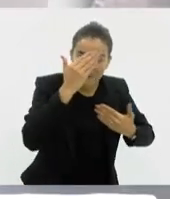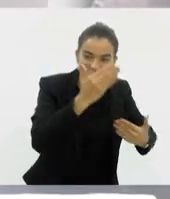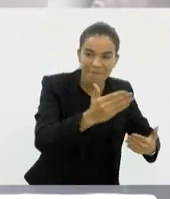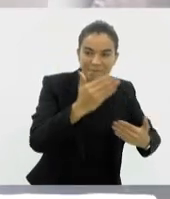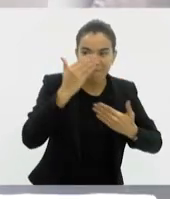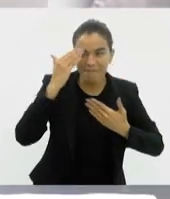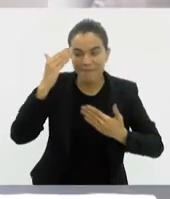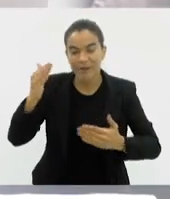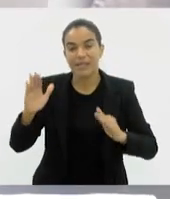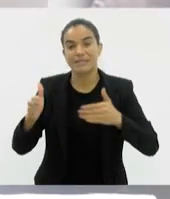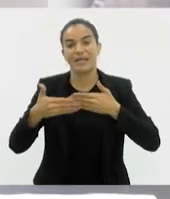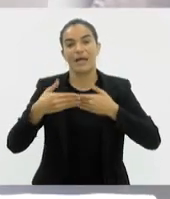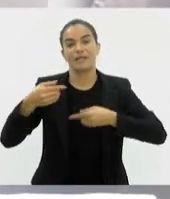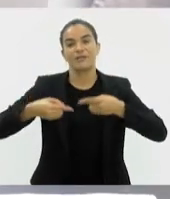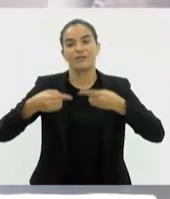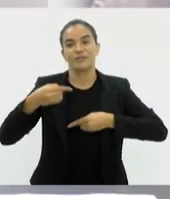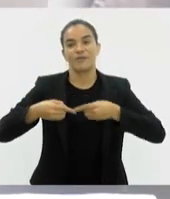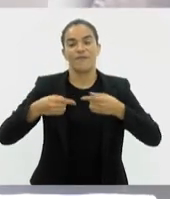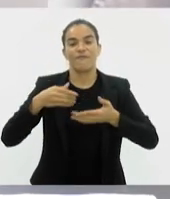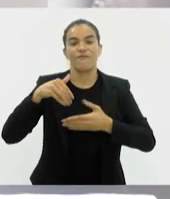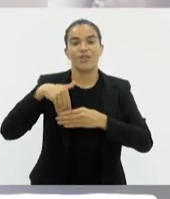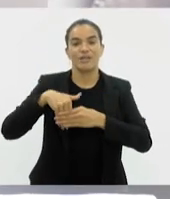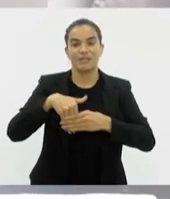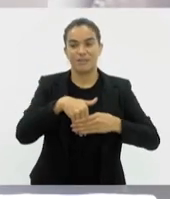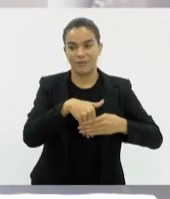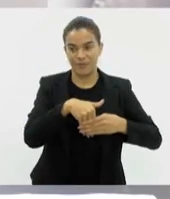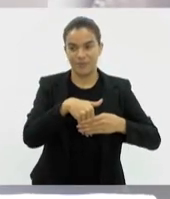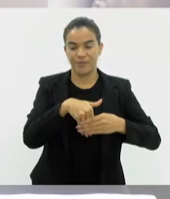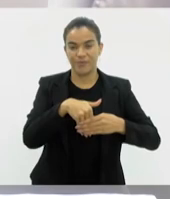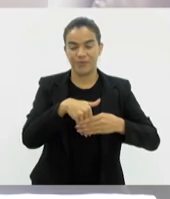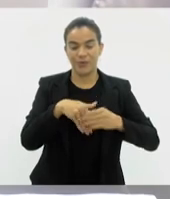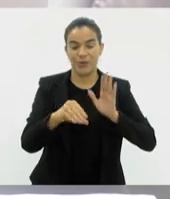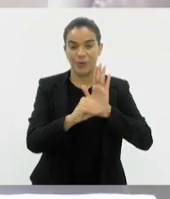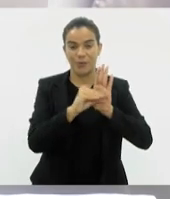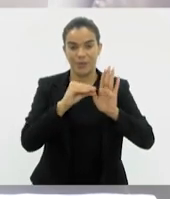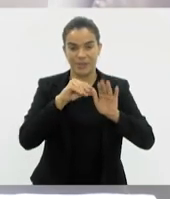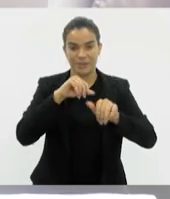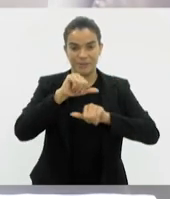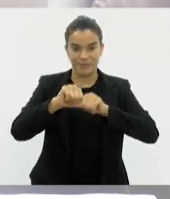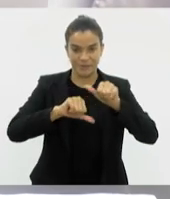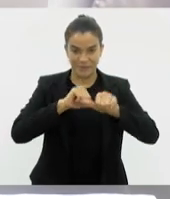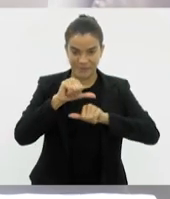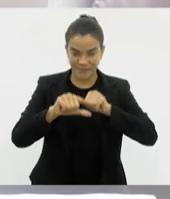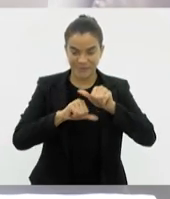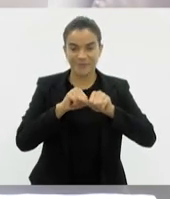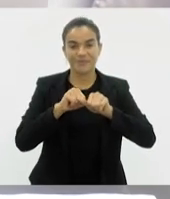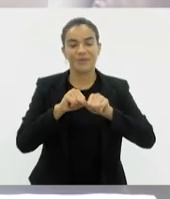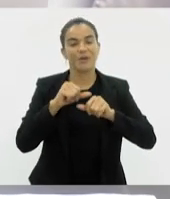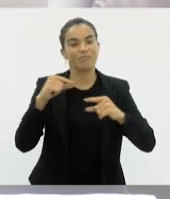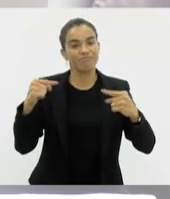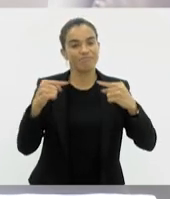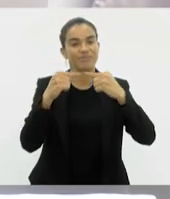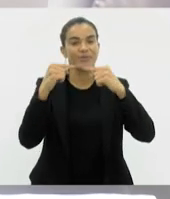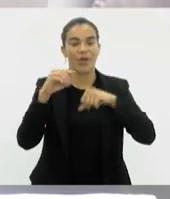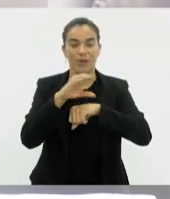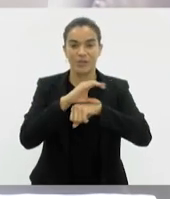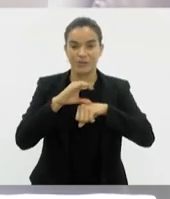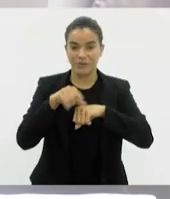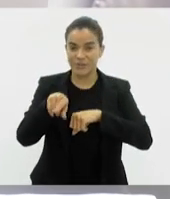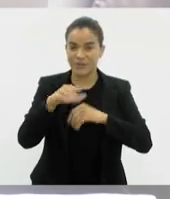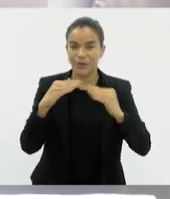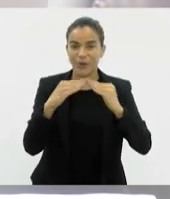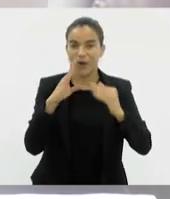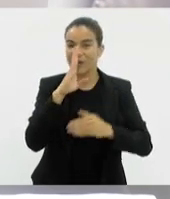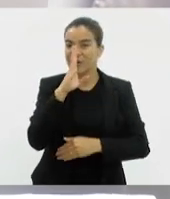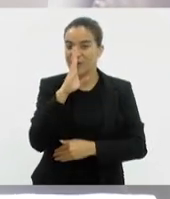aí. Encerrada a discussão. Em votação, o parecer retificado do deputado Guilherme de Laroli pela constitucionalidade. Senhores que aprovam, permaneçam como